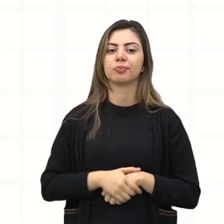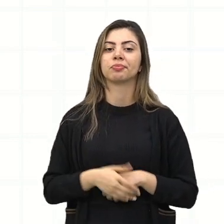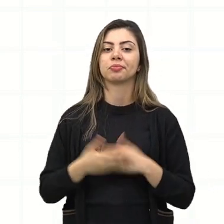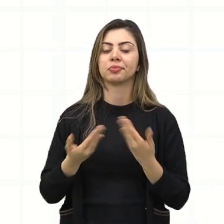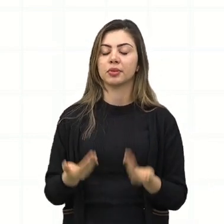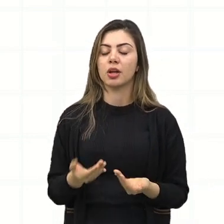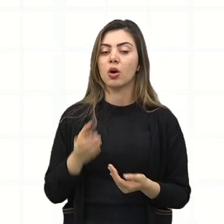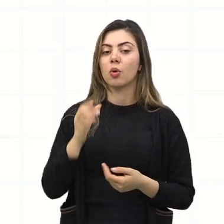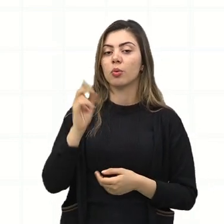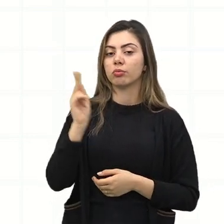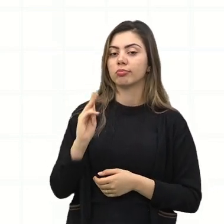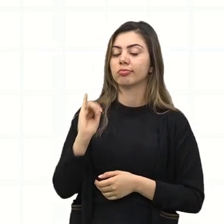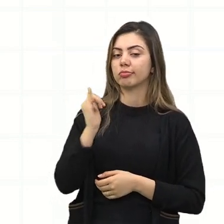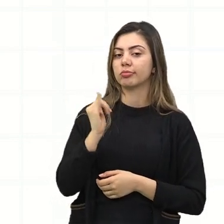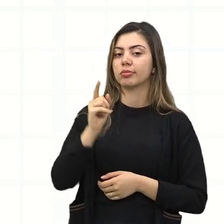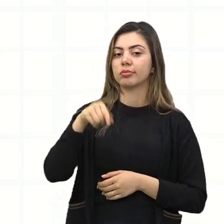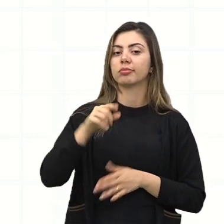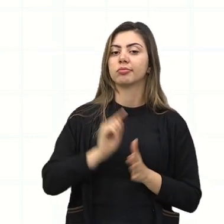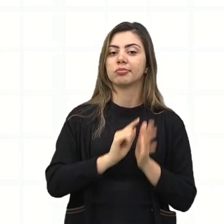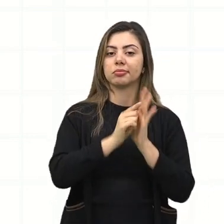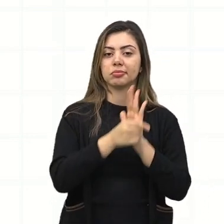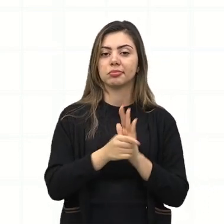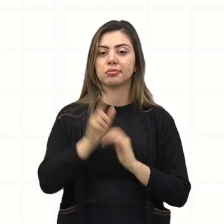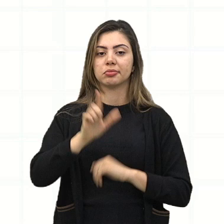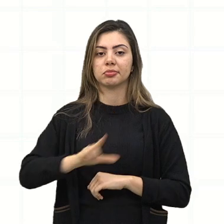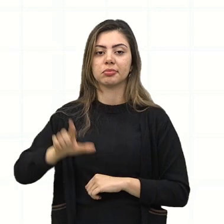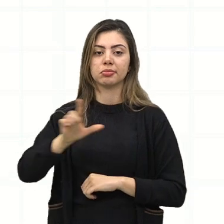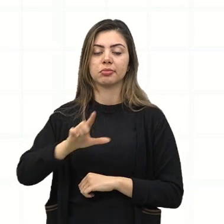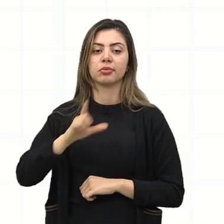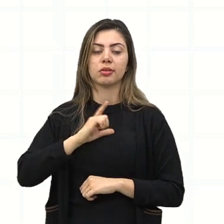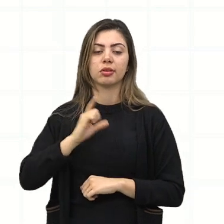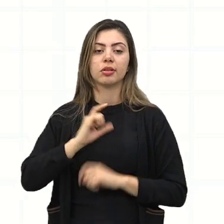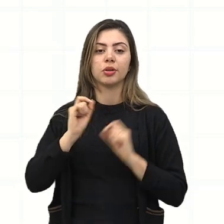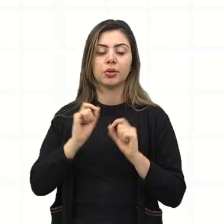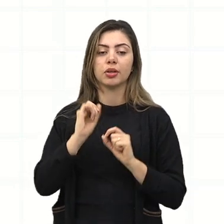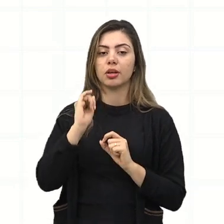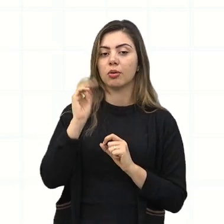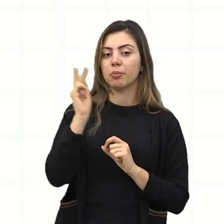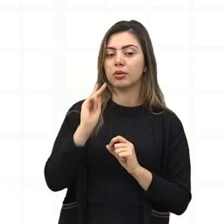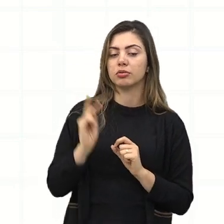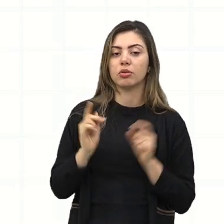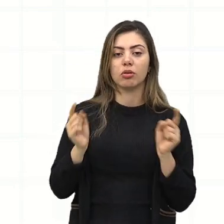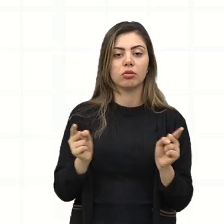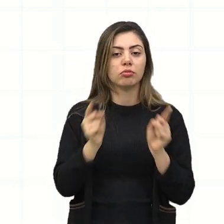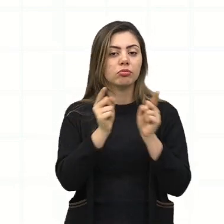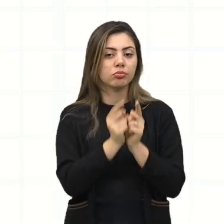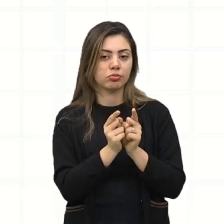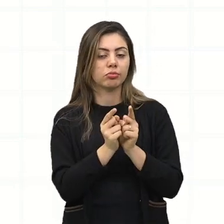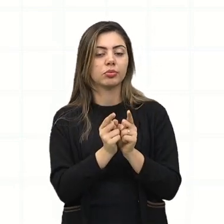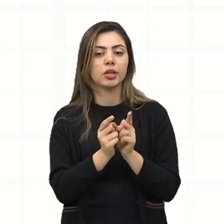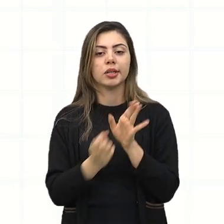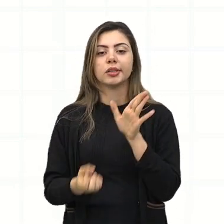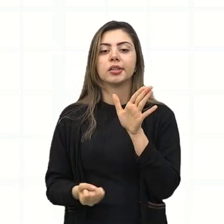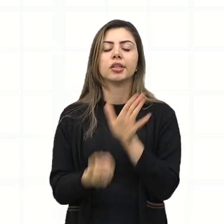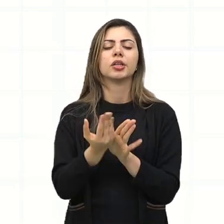gênero literário que possui narrativa curta e tem sua origem